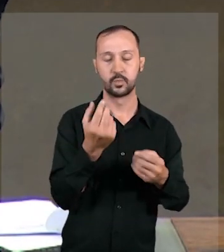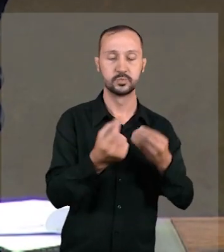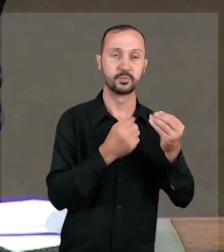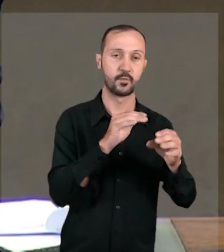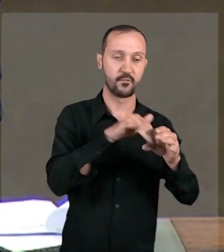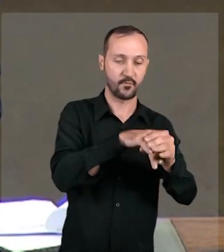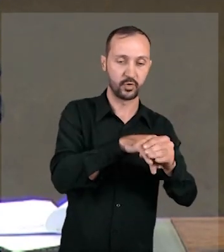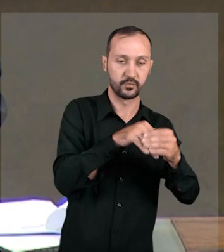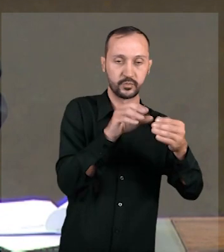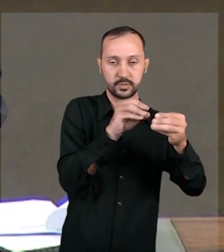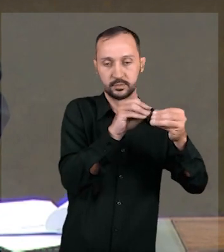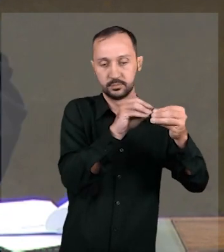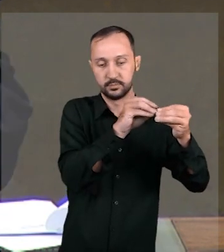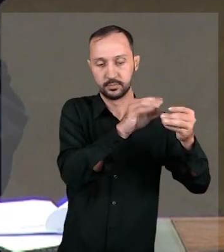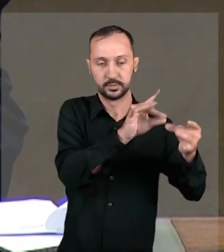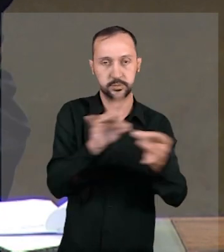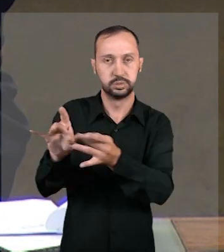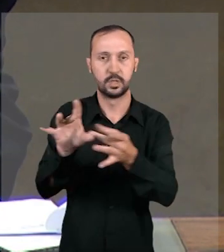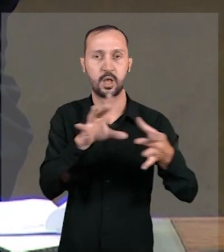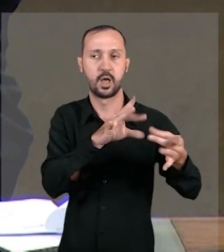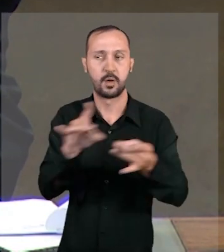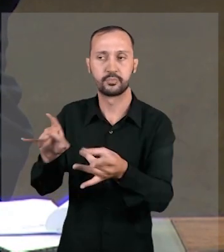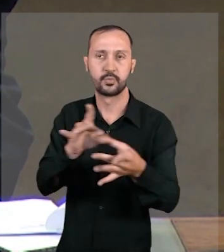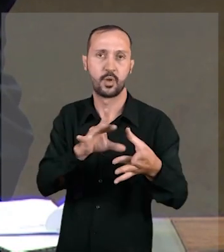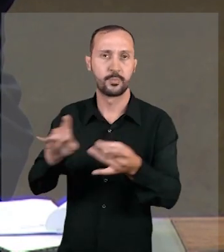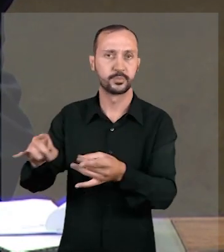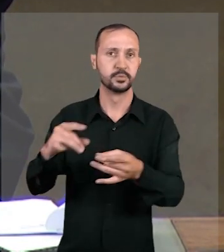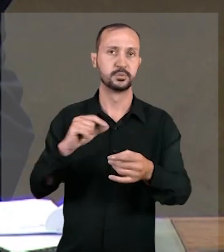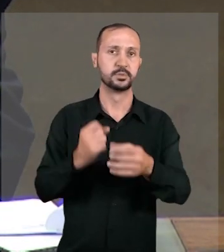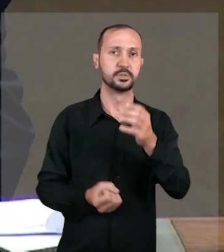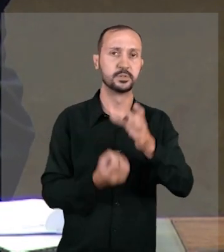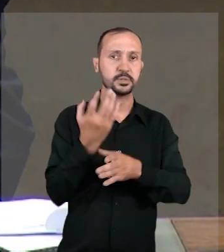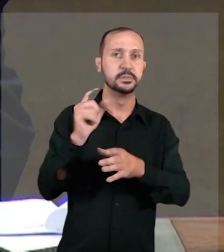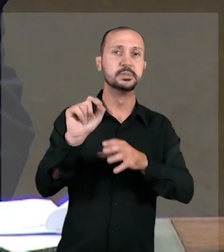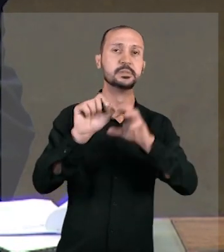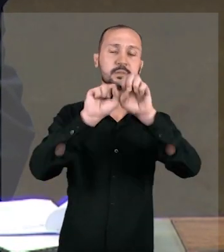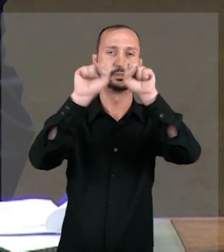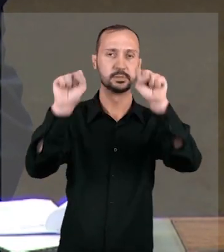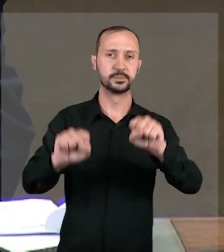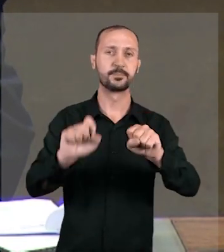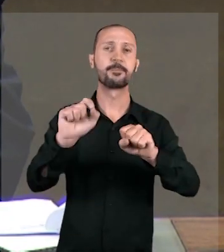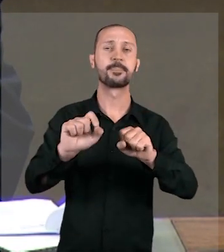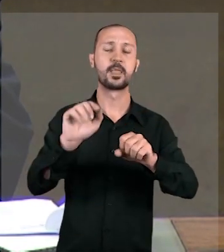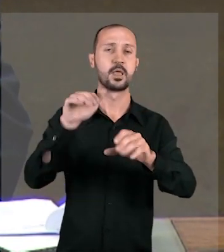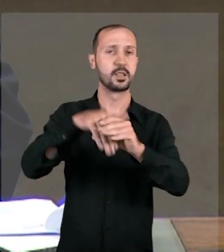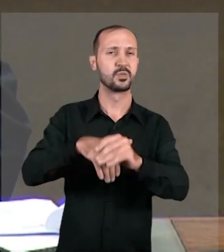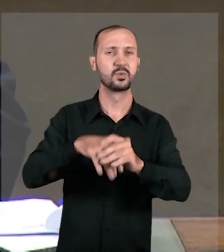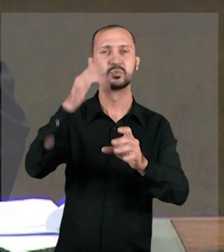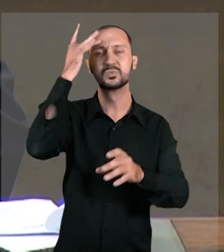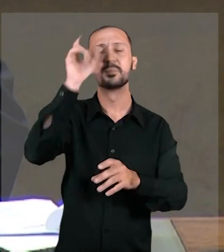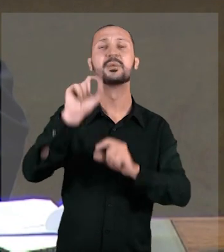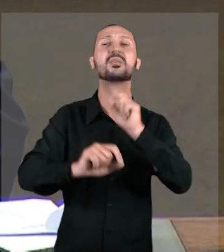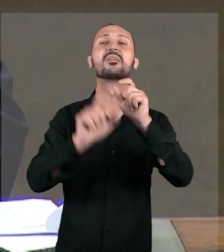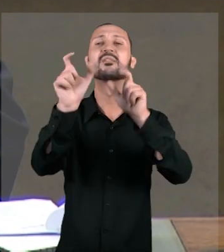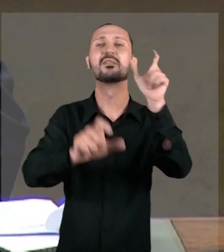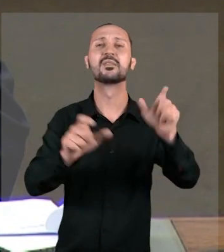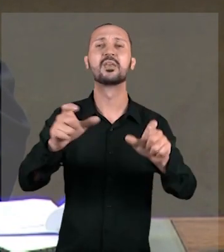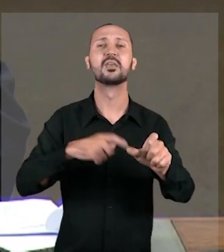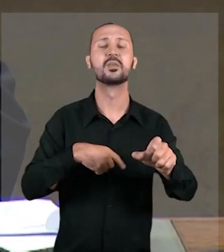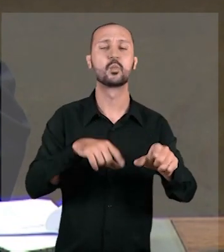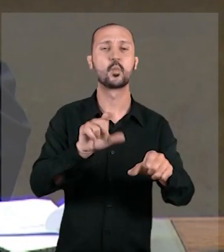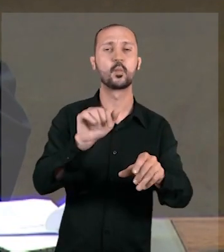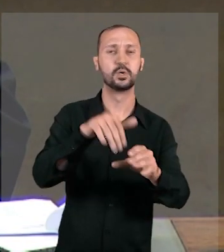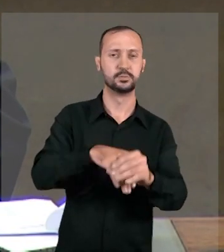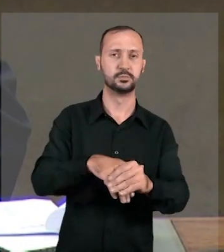de votos. De modo que nós criamos um sistema em que o eleitor não sabe quem ele